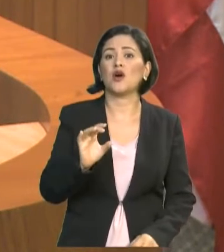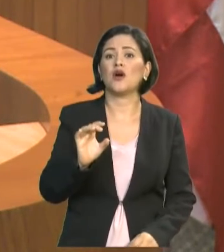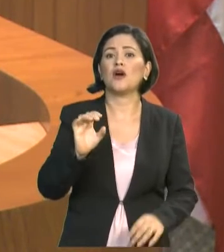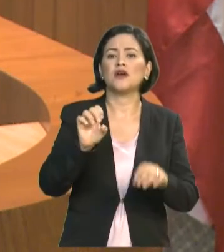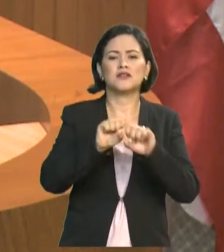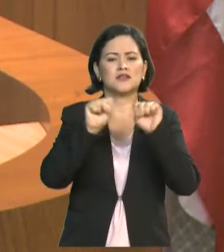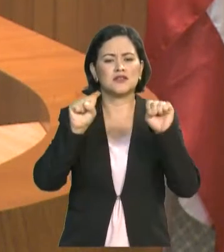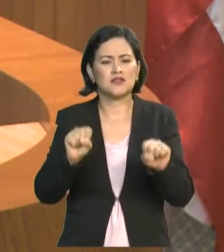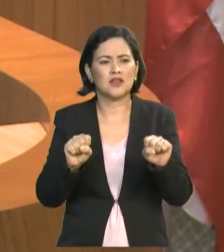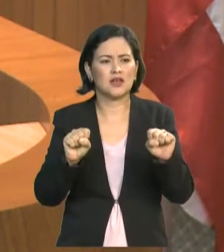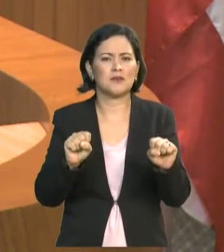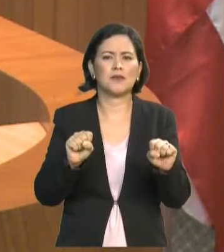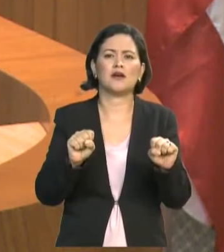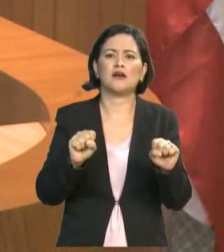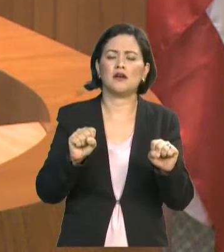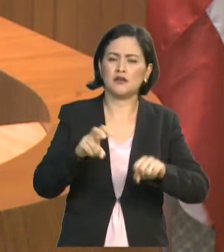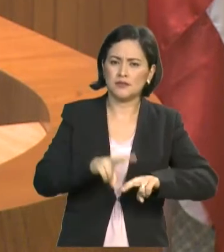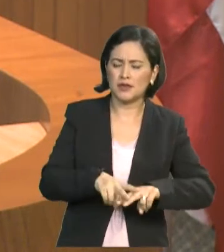sistema.